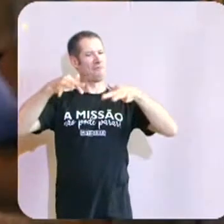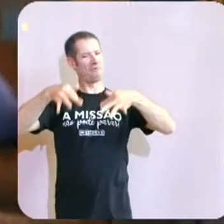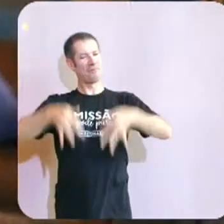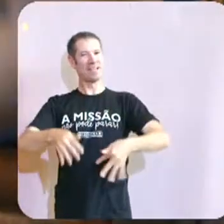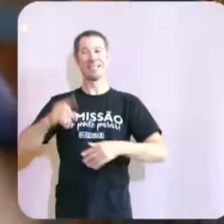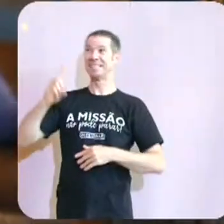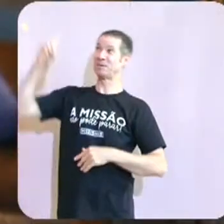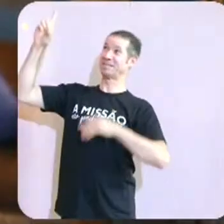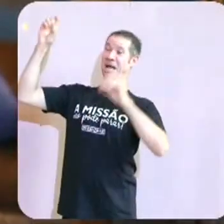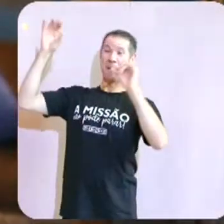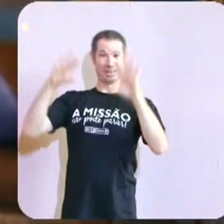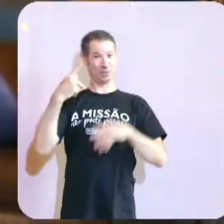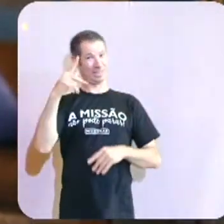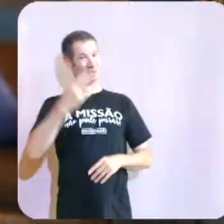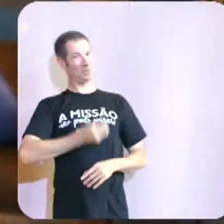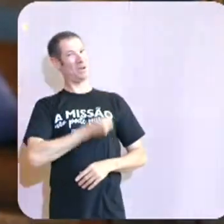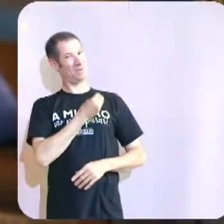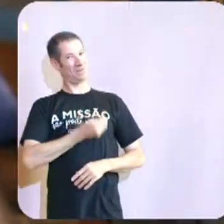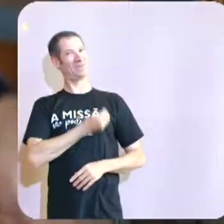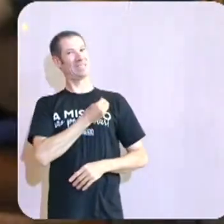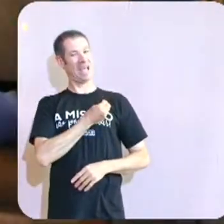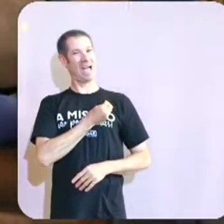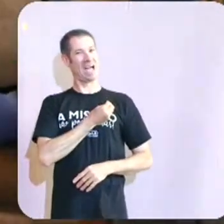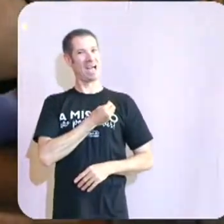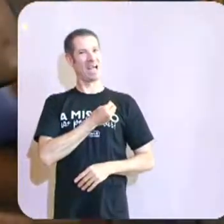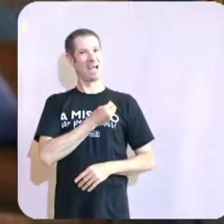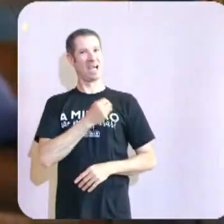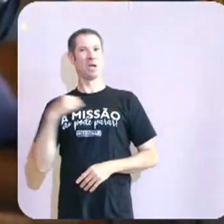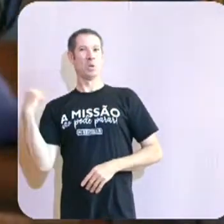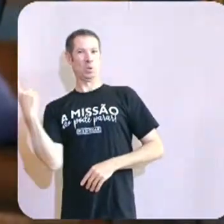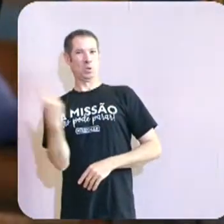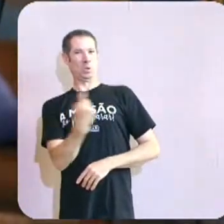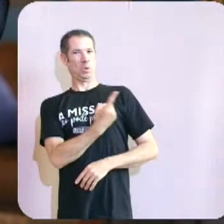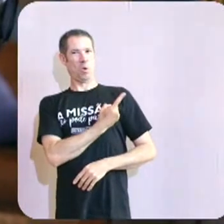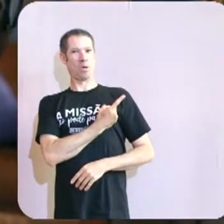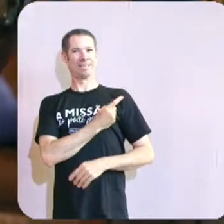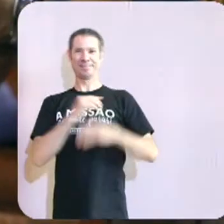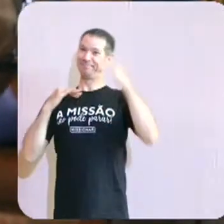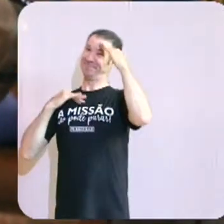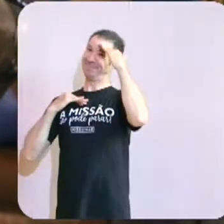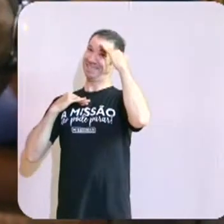Que Deus abençoe sua vida. E fica o nosso coração e a nossa